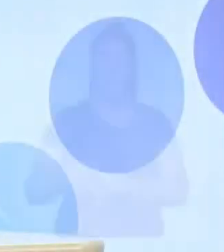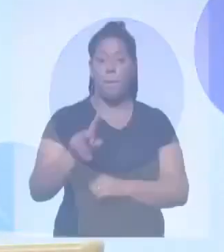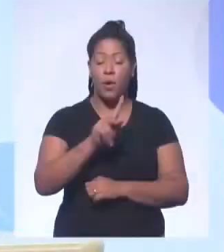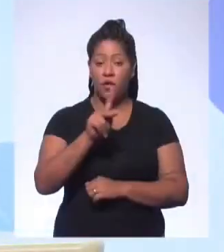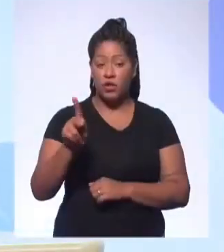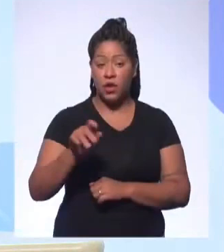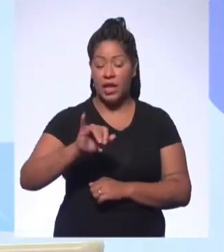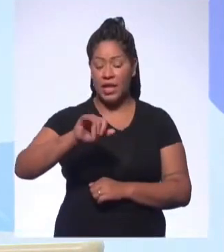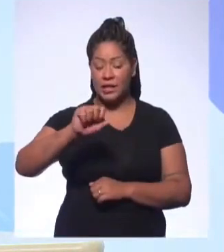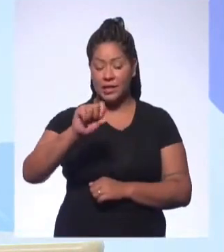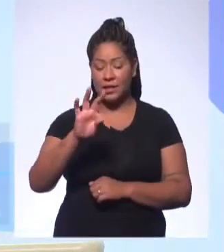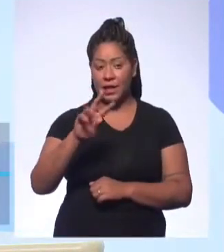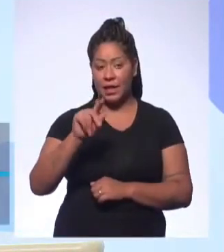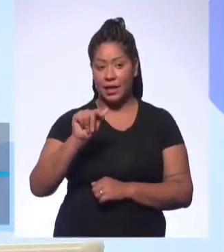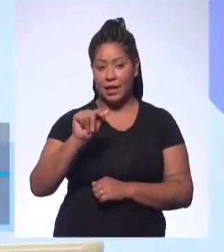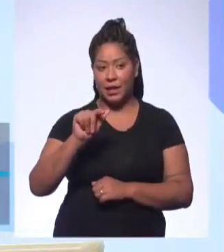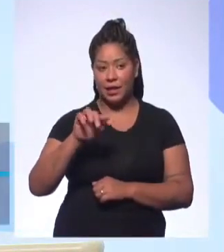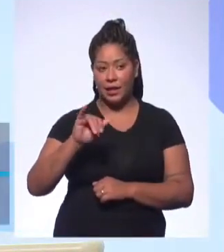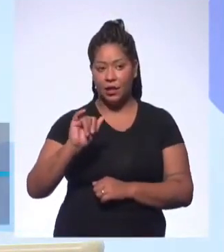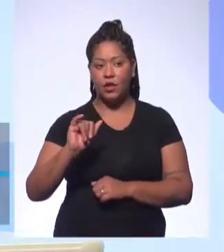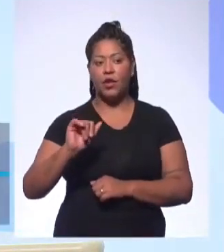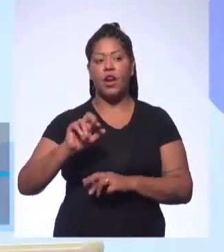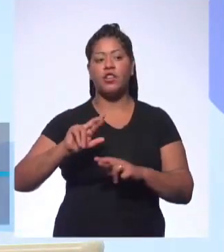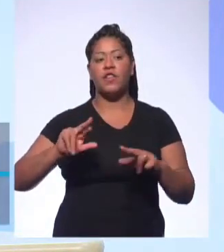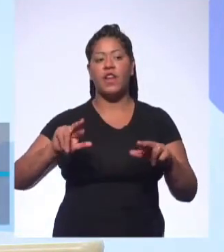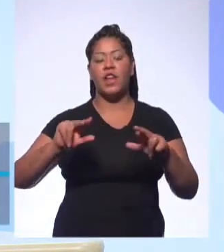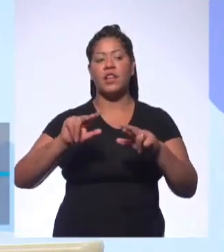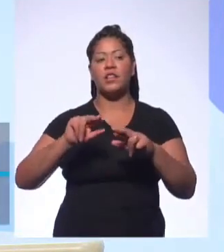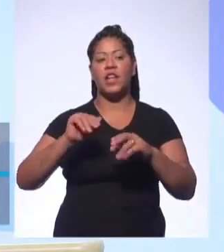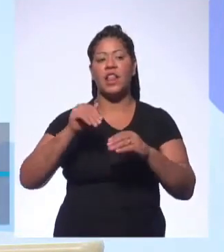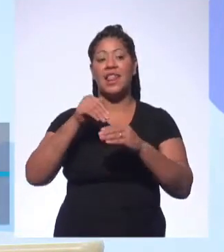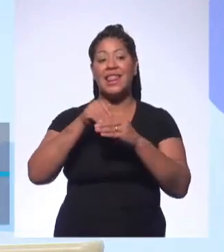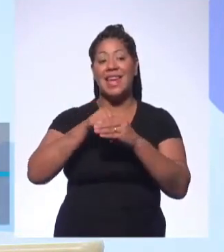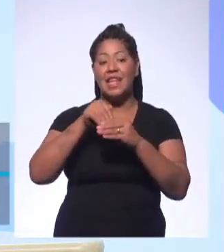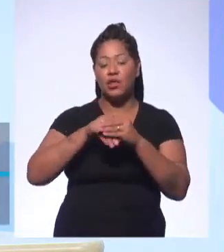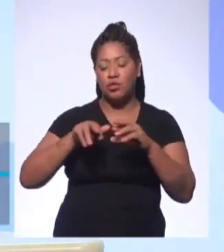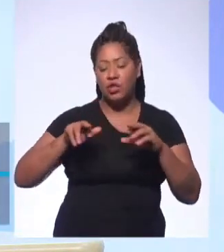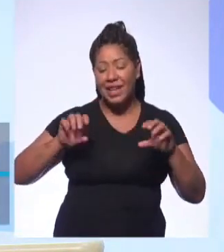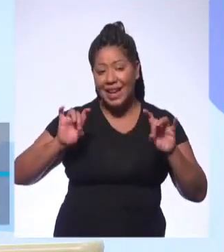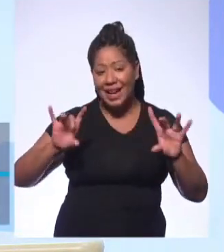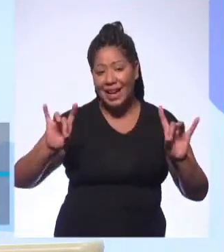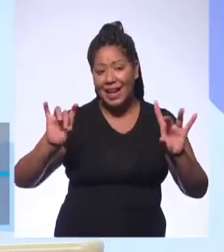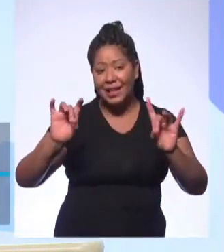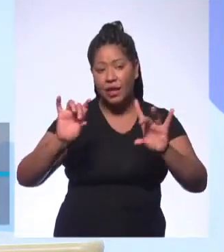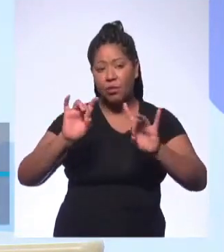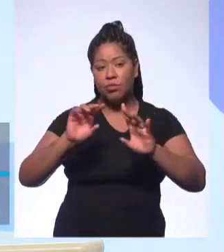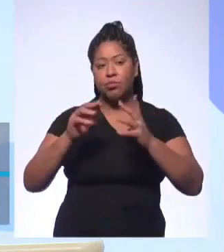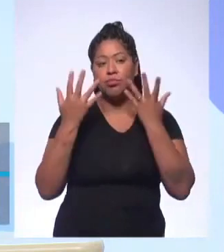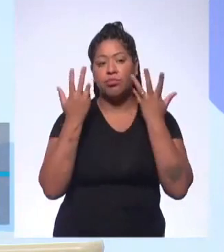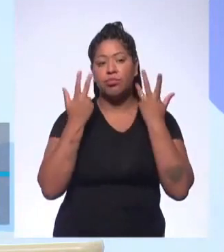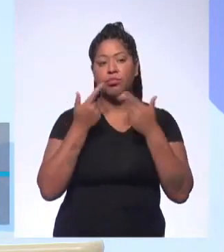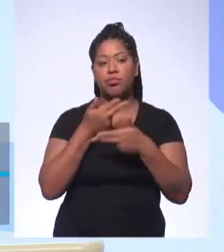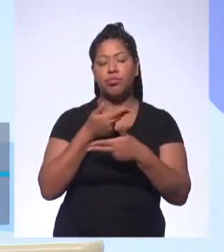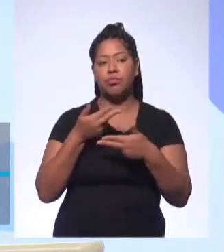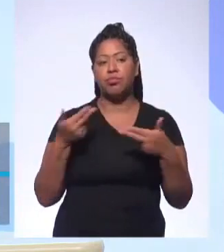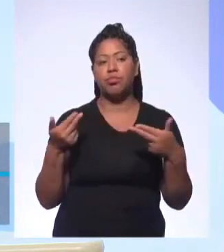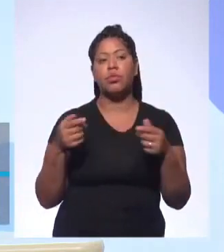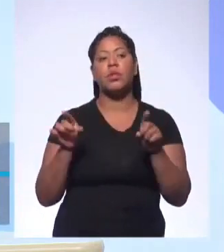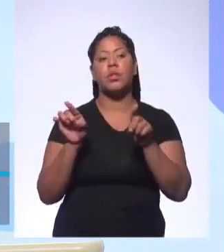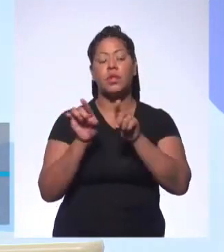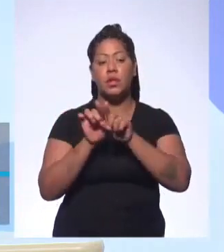Stanislau respondeu aqui que a diferença está no núcleo, viu, Edjoel? A professora Thelma também deu uma resposta bem bacana, que a diferença está